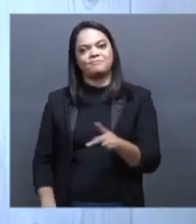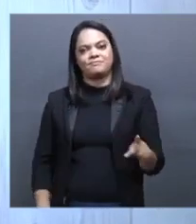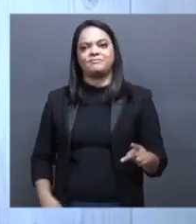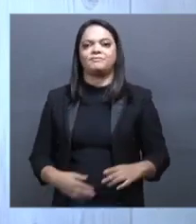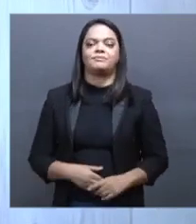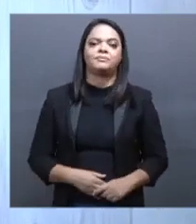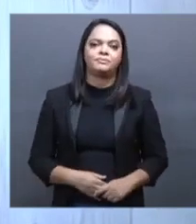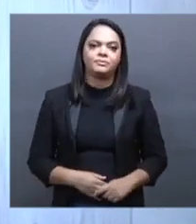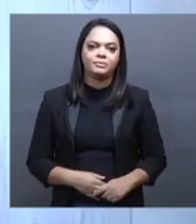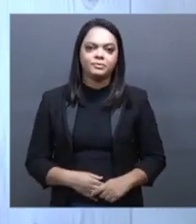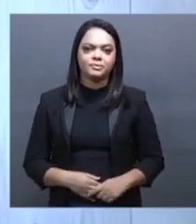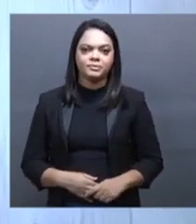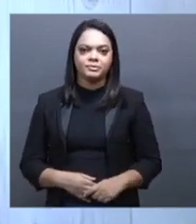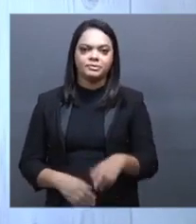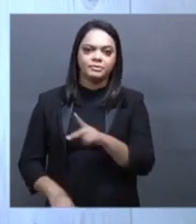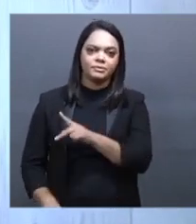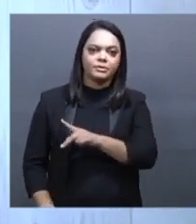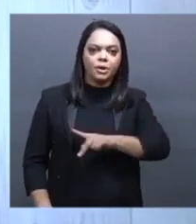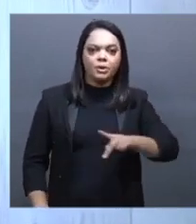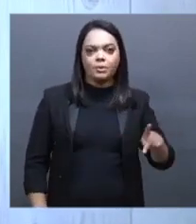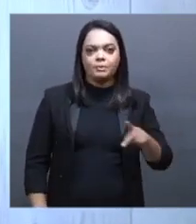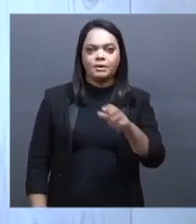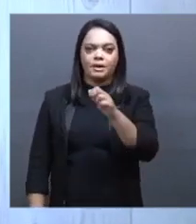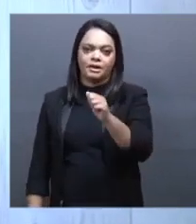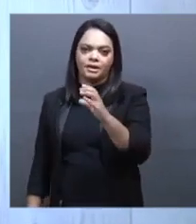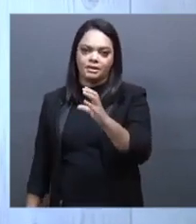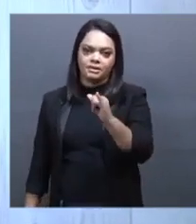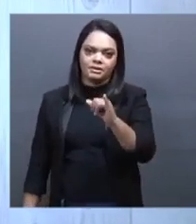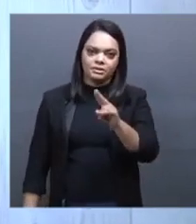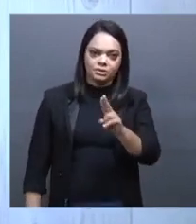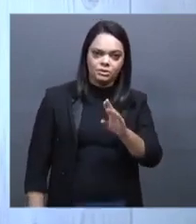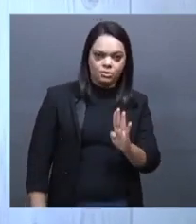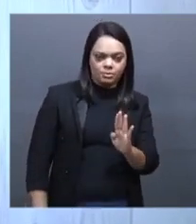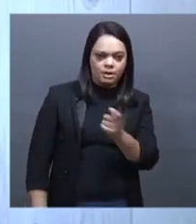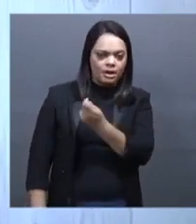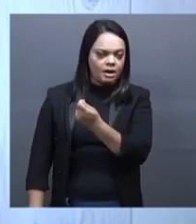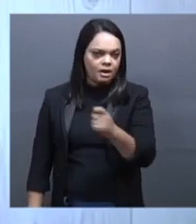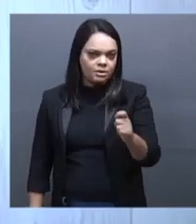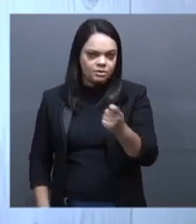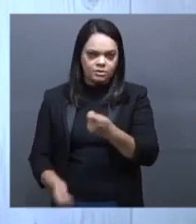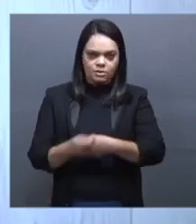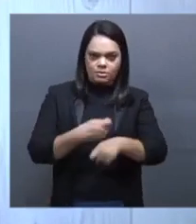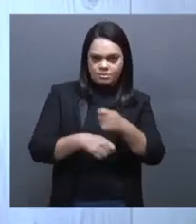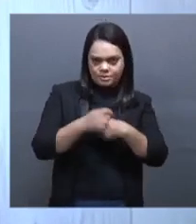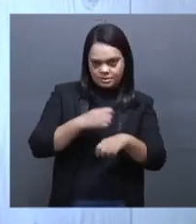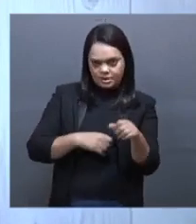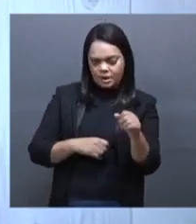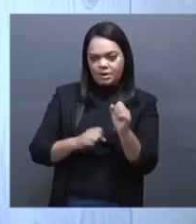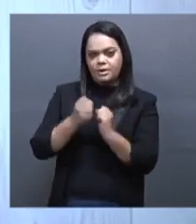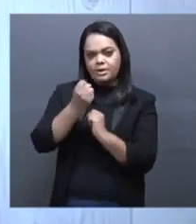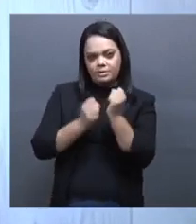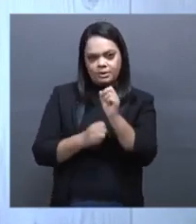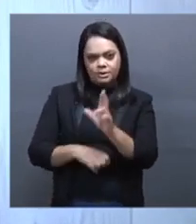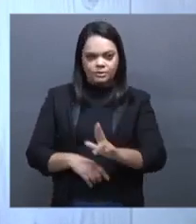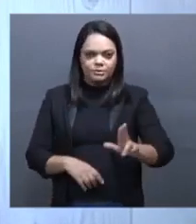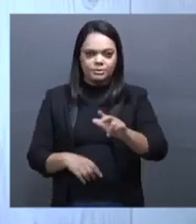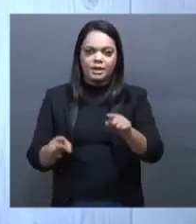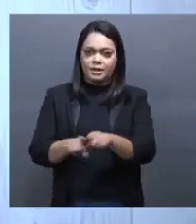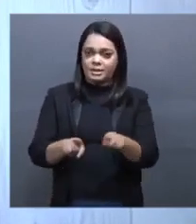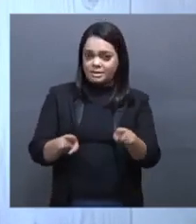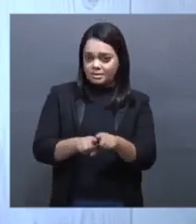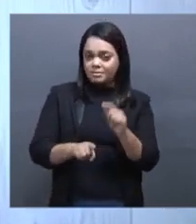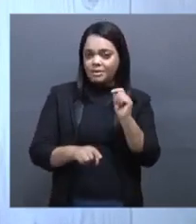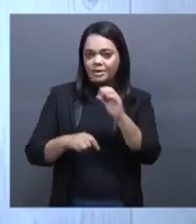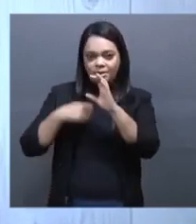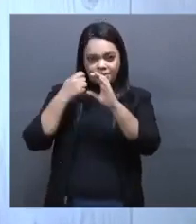professora. E o presidente da ACIUB, Associação Comercial e Industrial de Uberlândia, também nos enviou um vídeo com